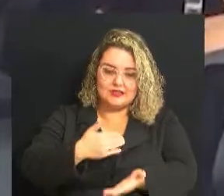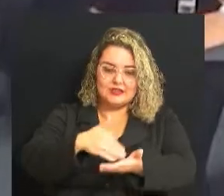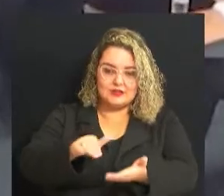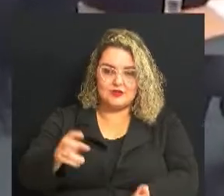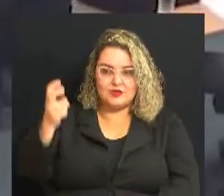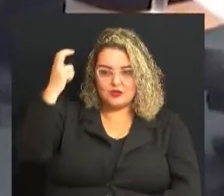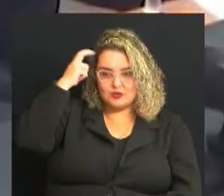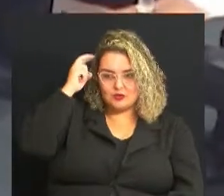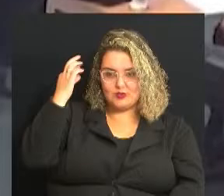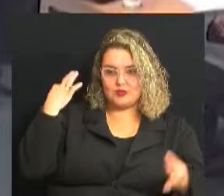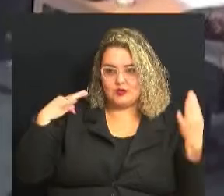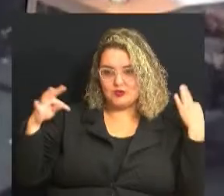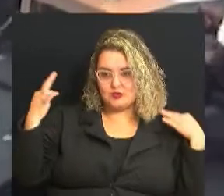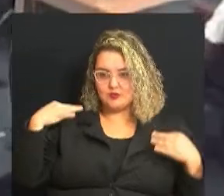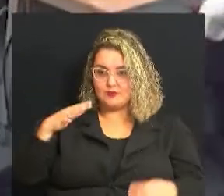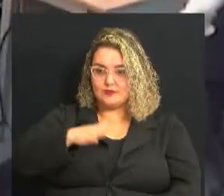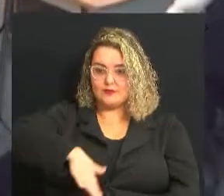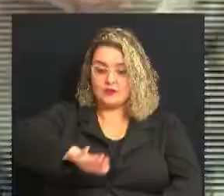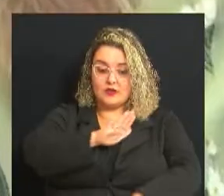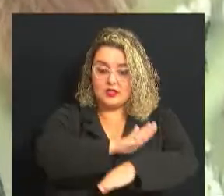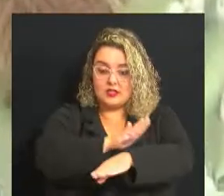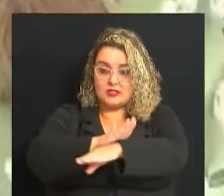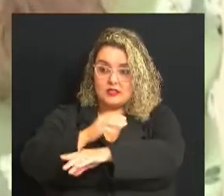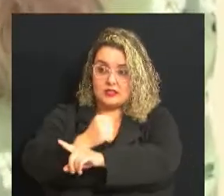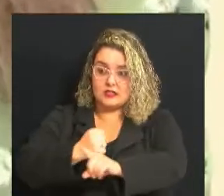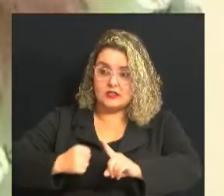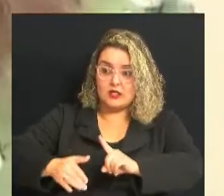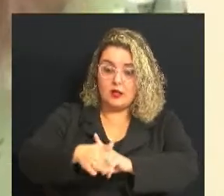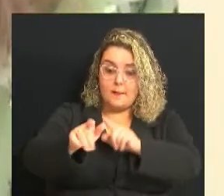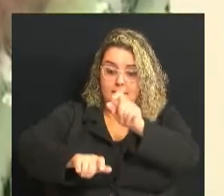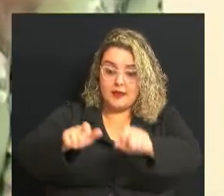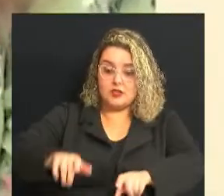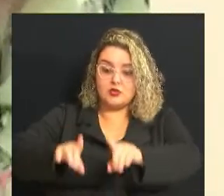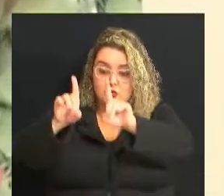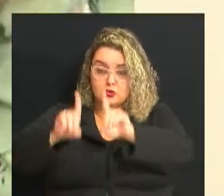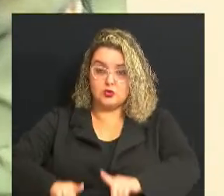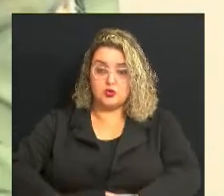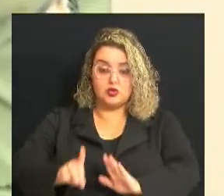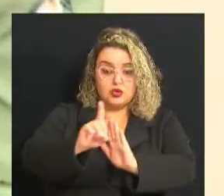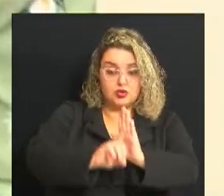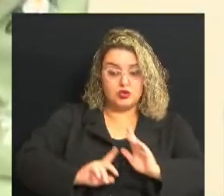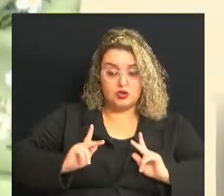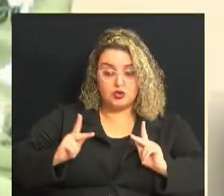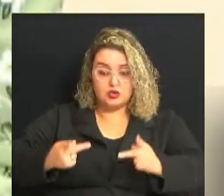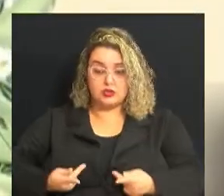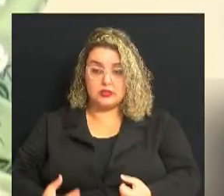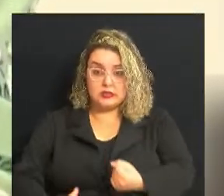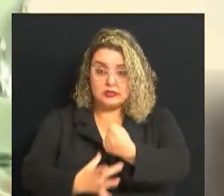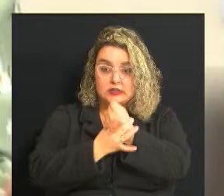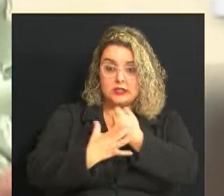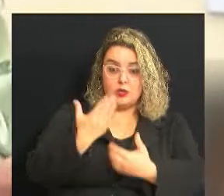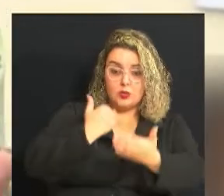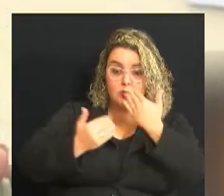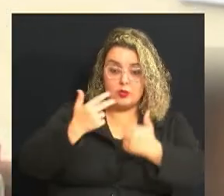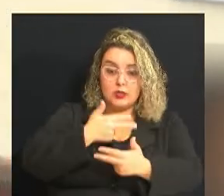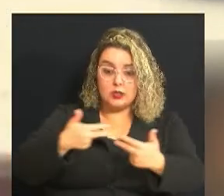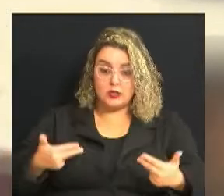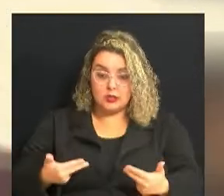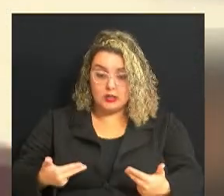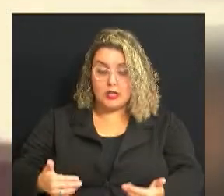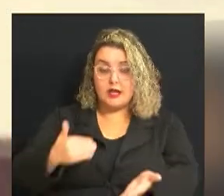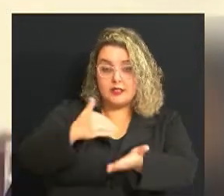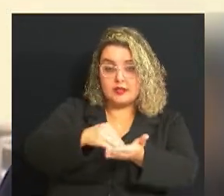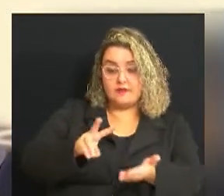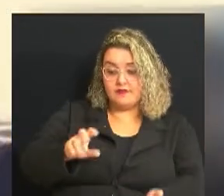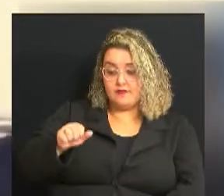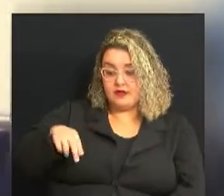Turismo. Na área da assistência social, pessoa com deficiência, direitos humanos e segurança alimentar, a secretária Vandecleia